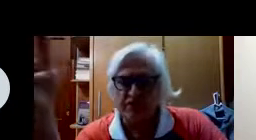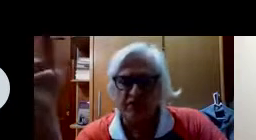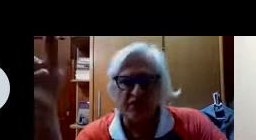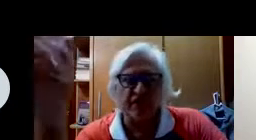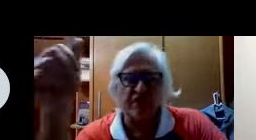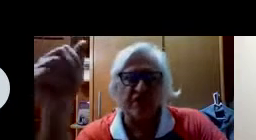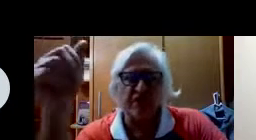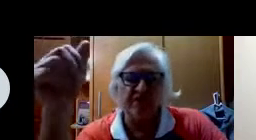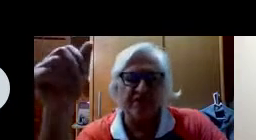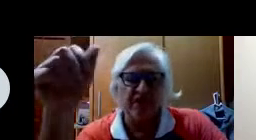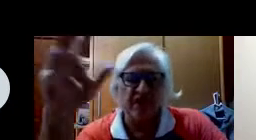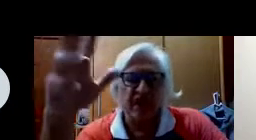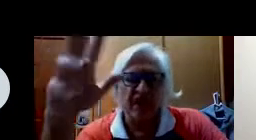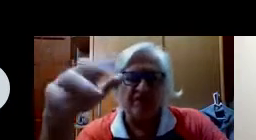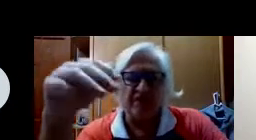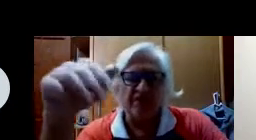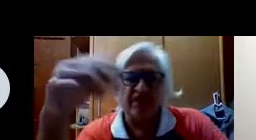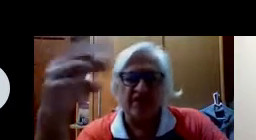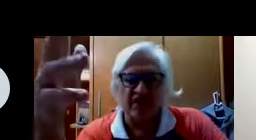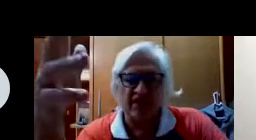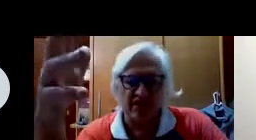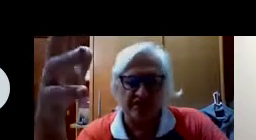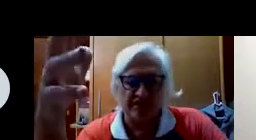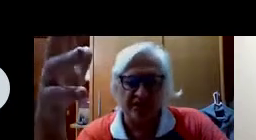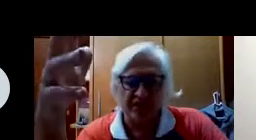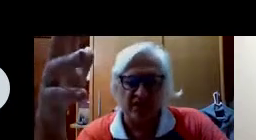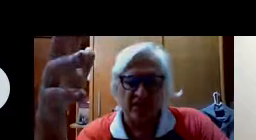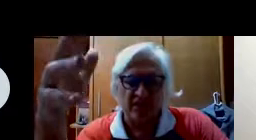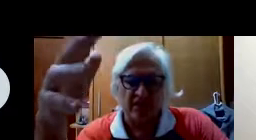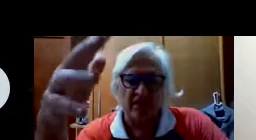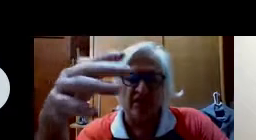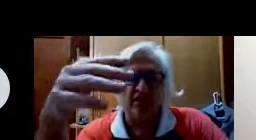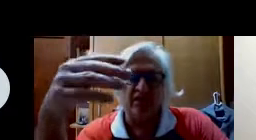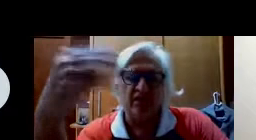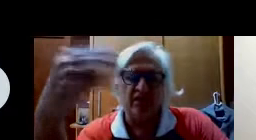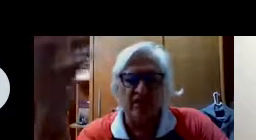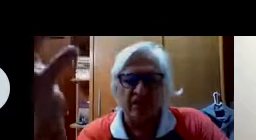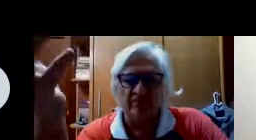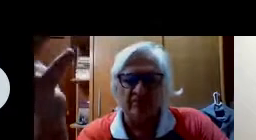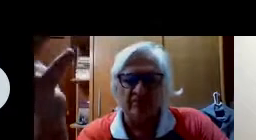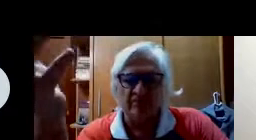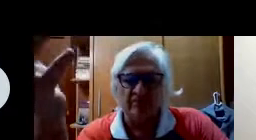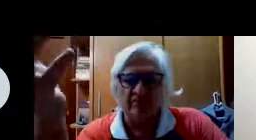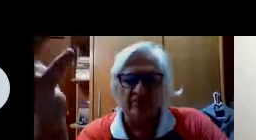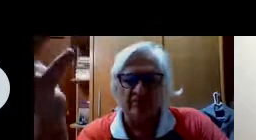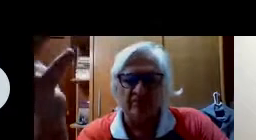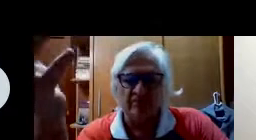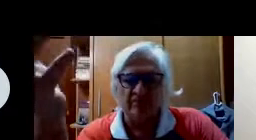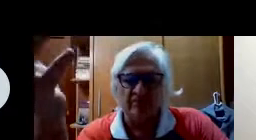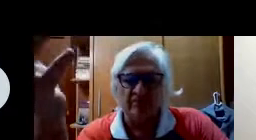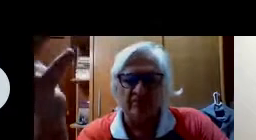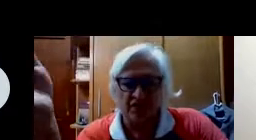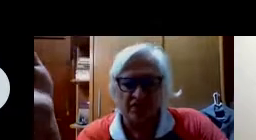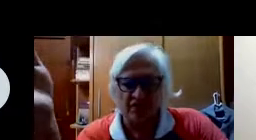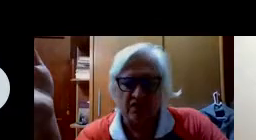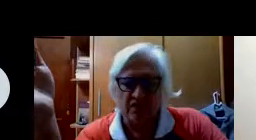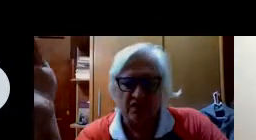algumas aplicações, a gente vai ver isso daí. Ela pode ser seca, e seca ela tem